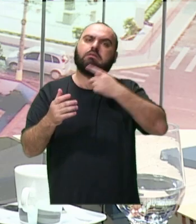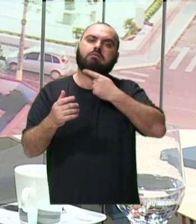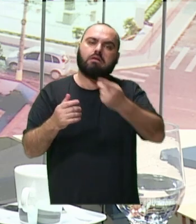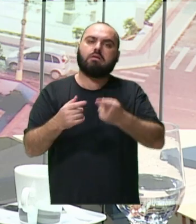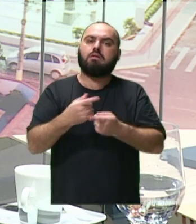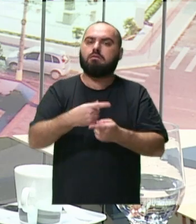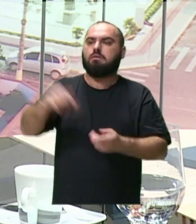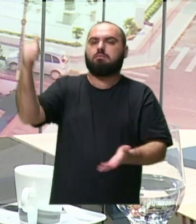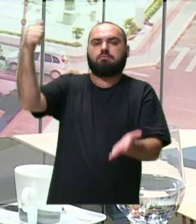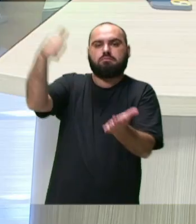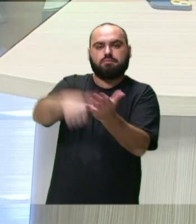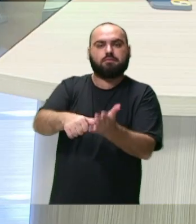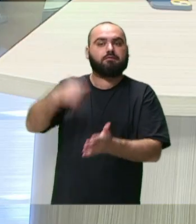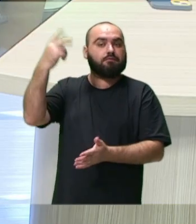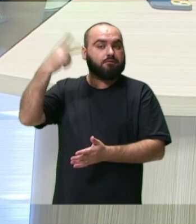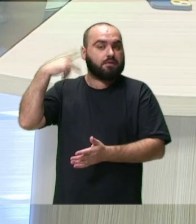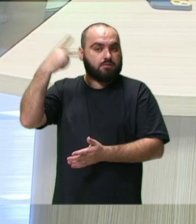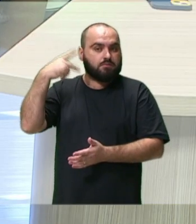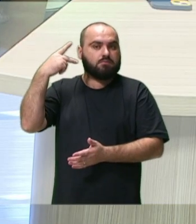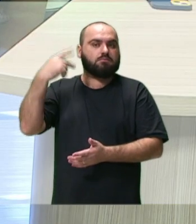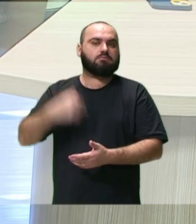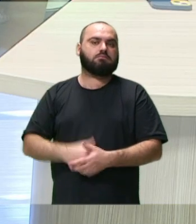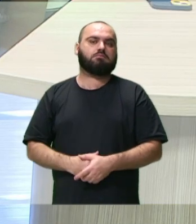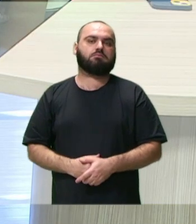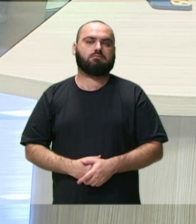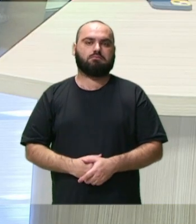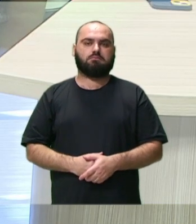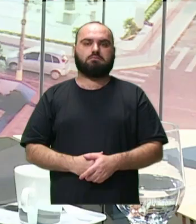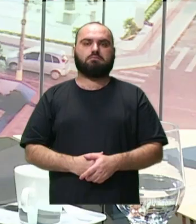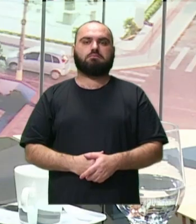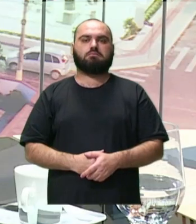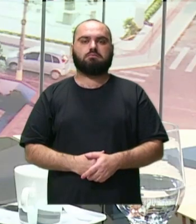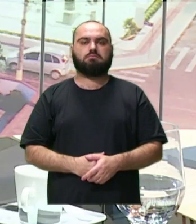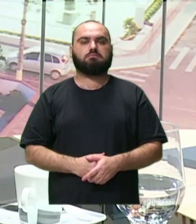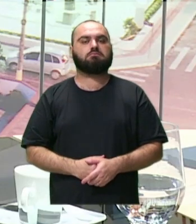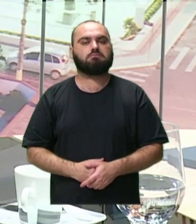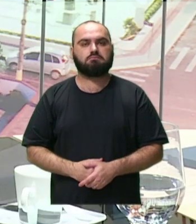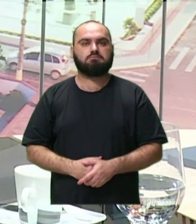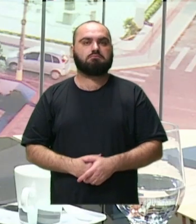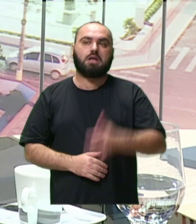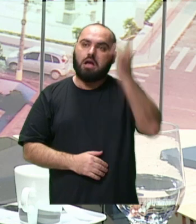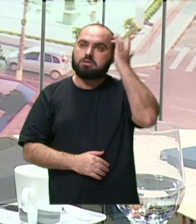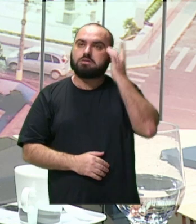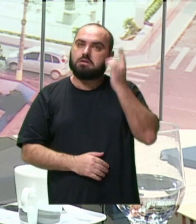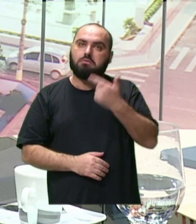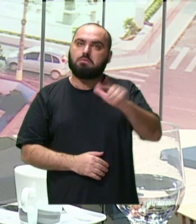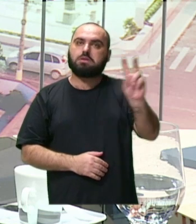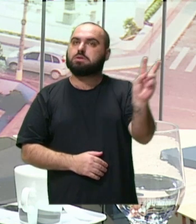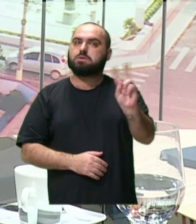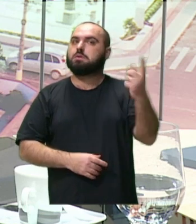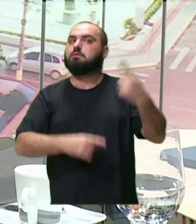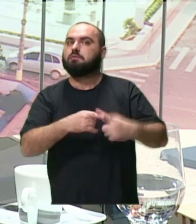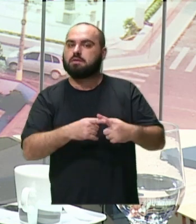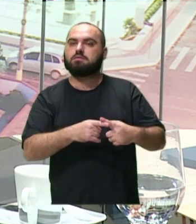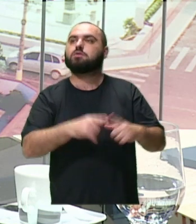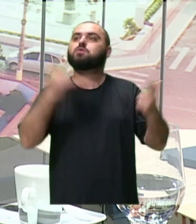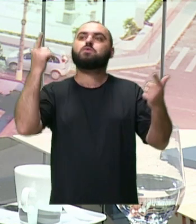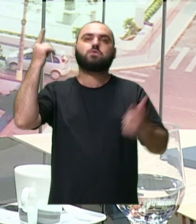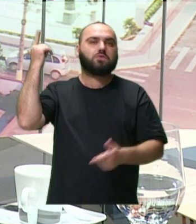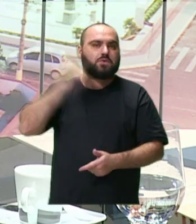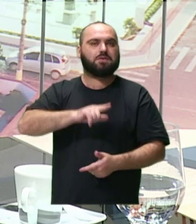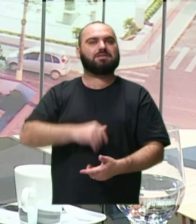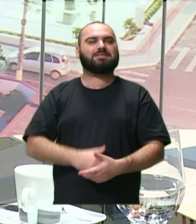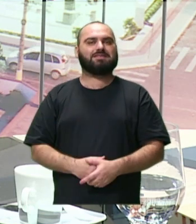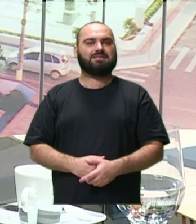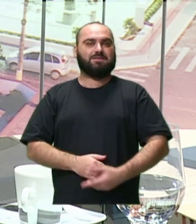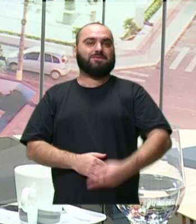e me filiei como vereadora. E foi assim. E eu achei que não ia ter um segundo mandato e tive.